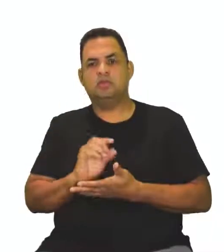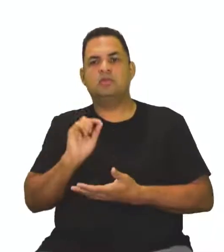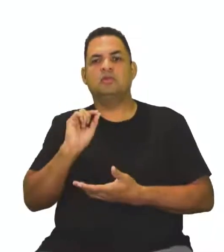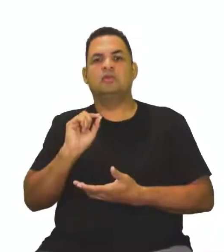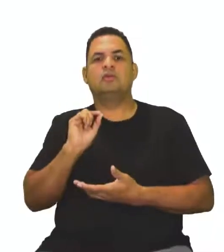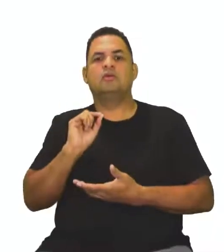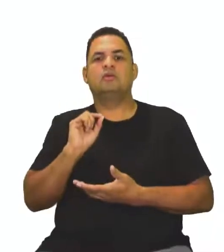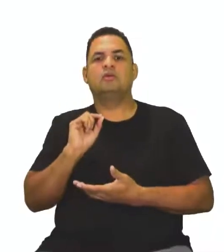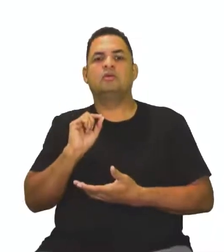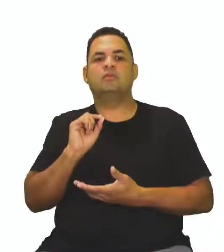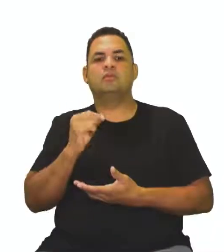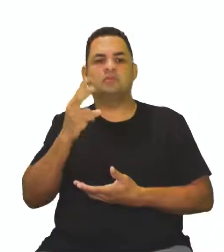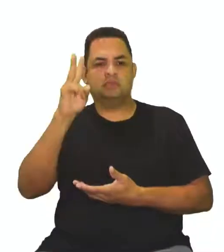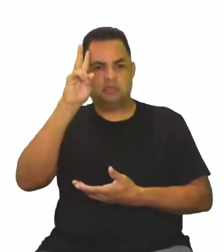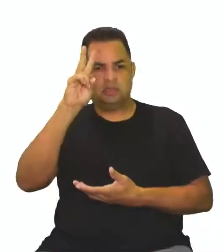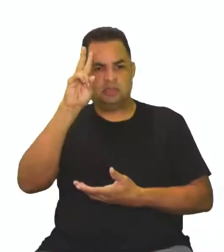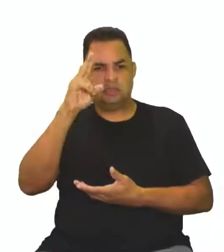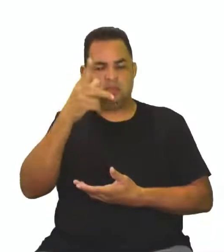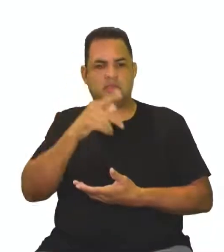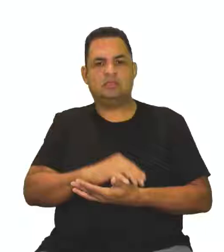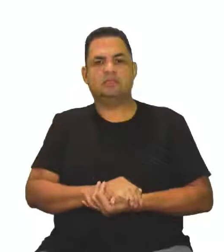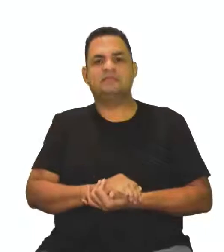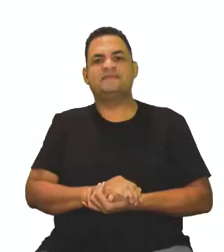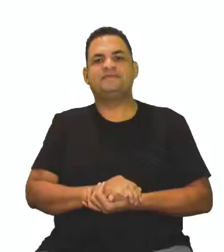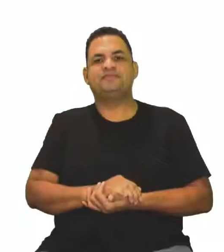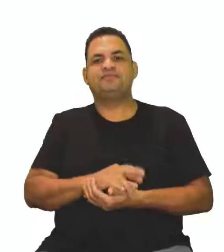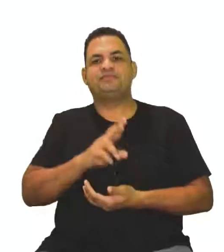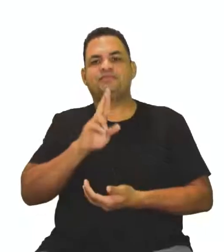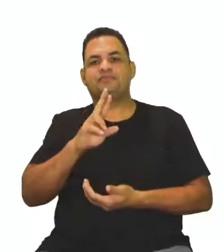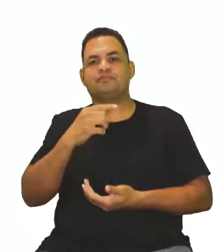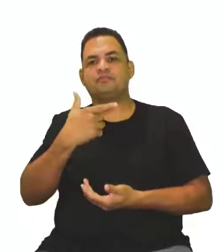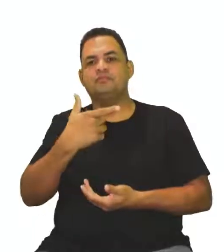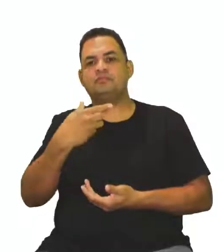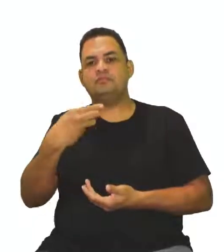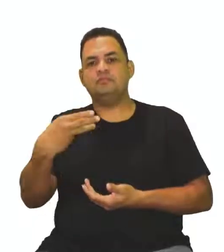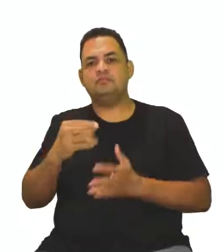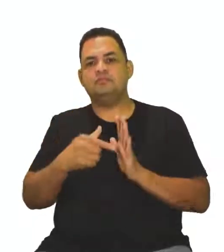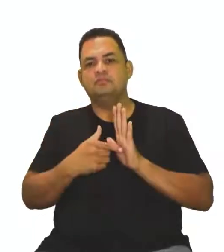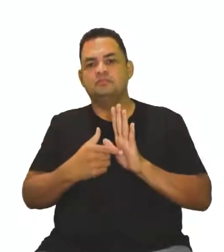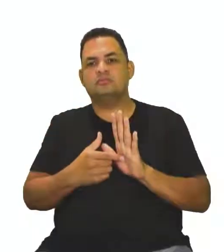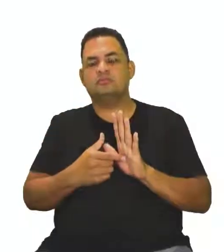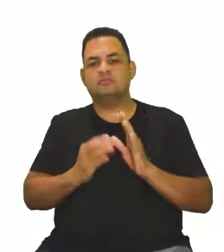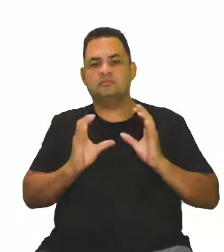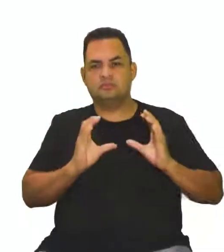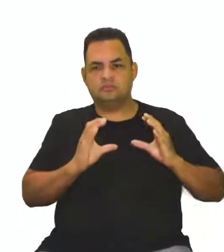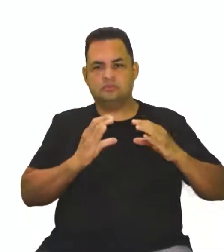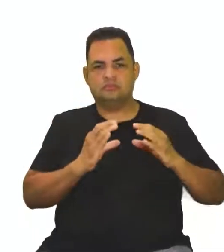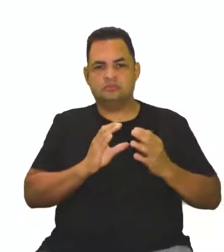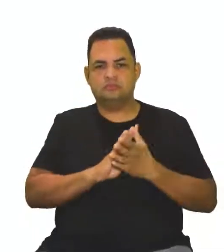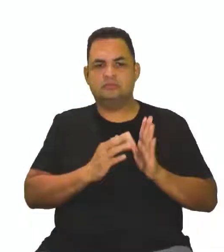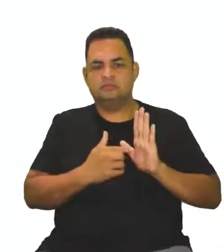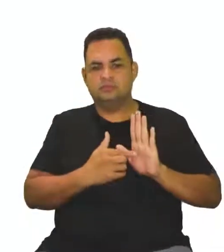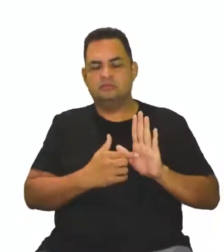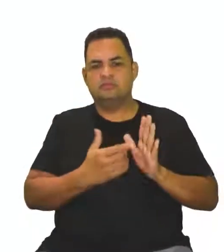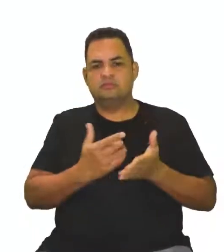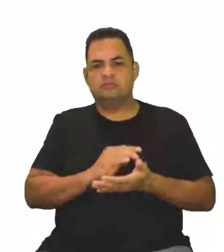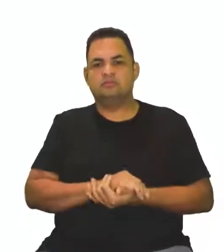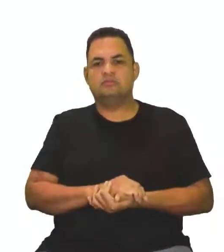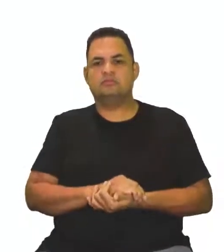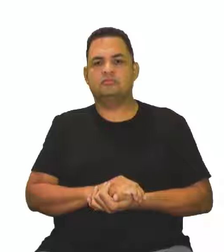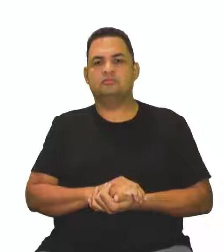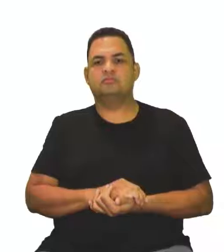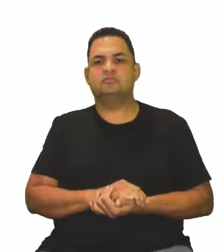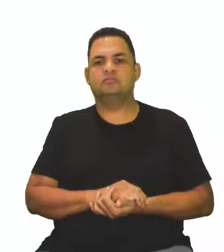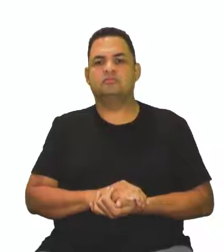nós temos que lembrar, tá? R2 aqui, R3 representa a parte do circuito a seguir. Lembrando aqui,